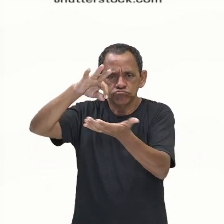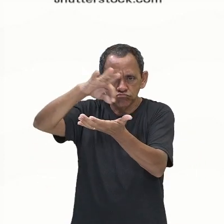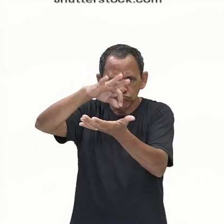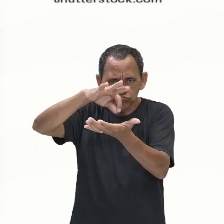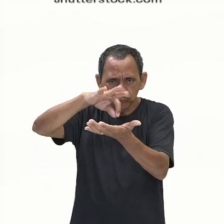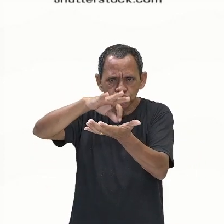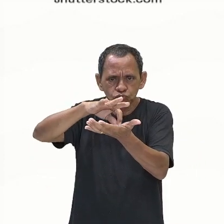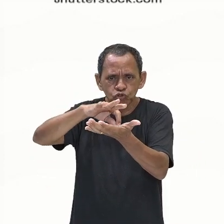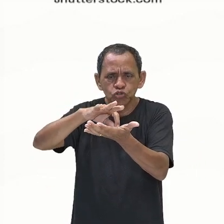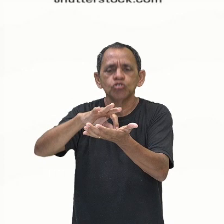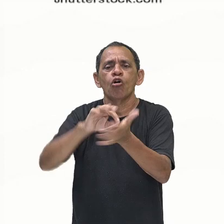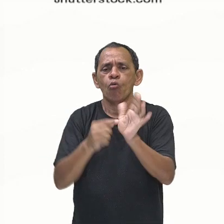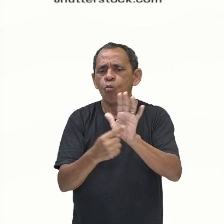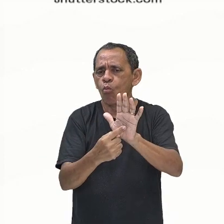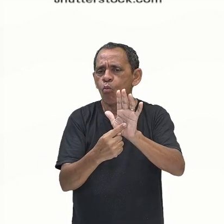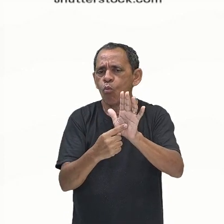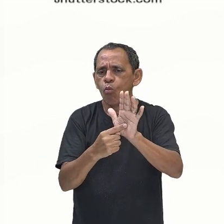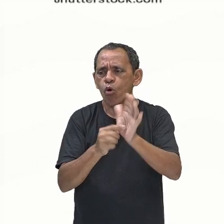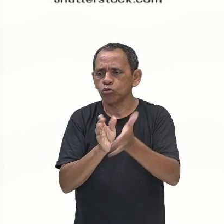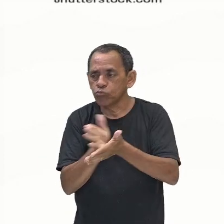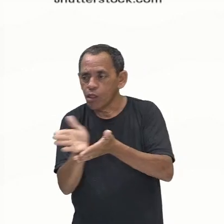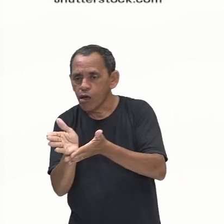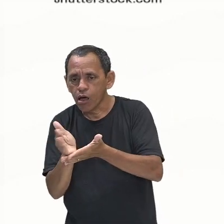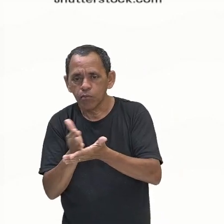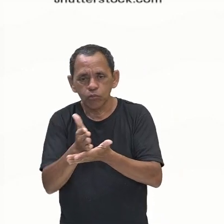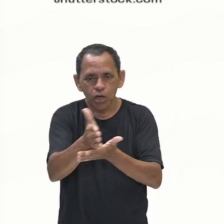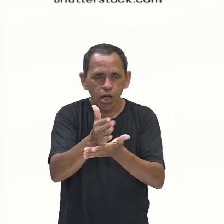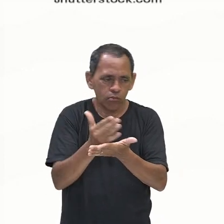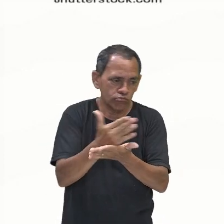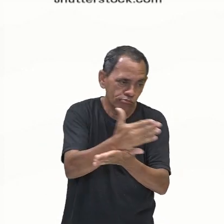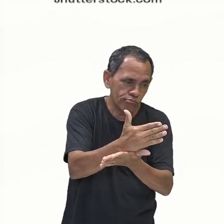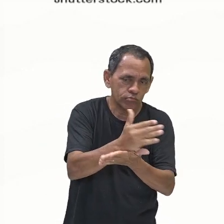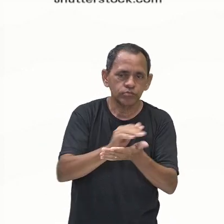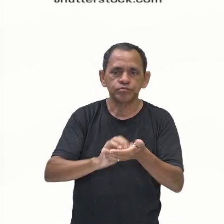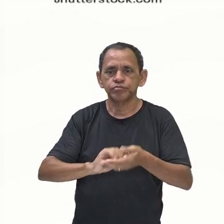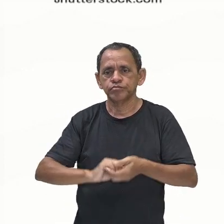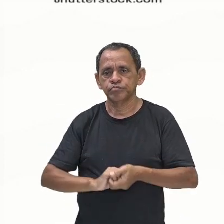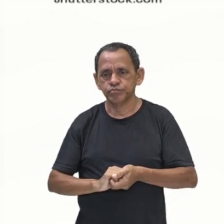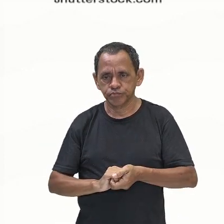direções, indicando lugares para onde deve ir, ok?